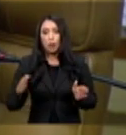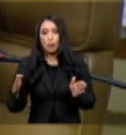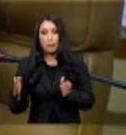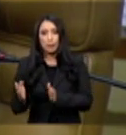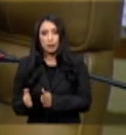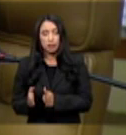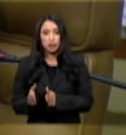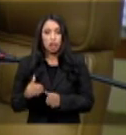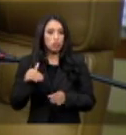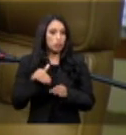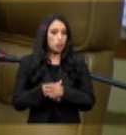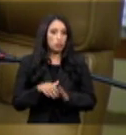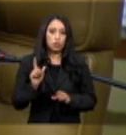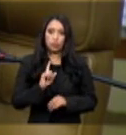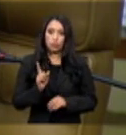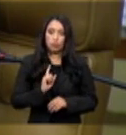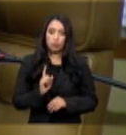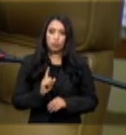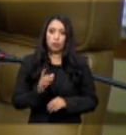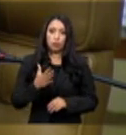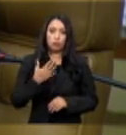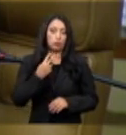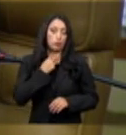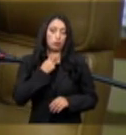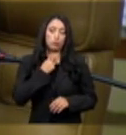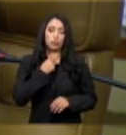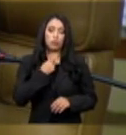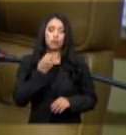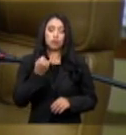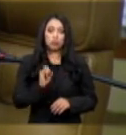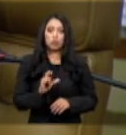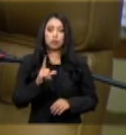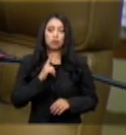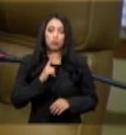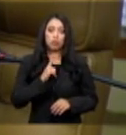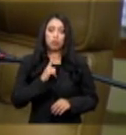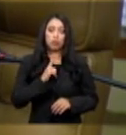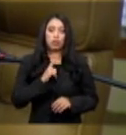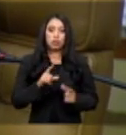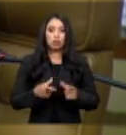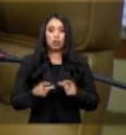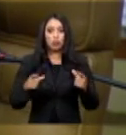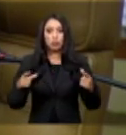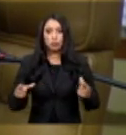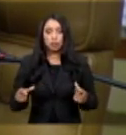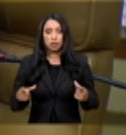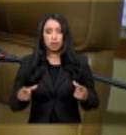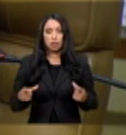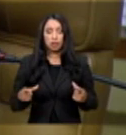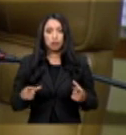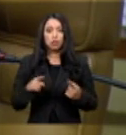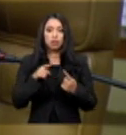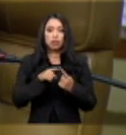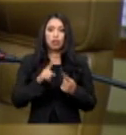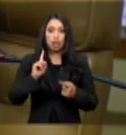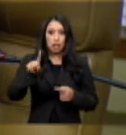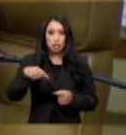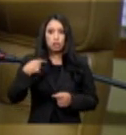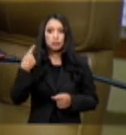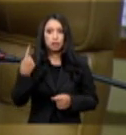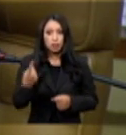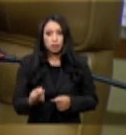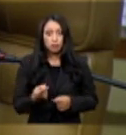eu não estou votando sobre isso, acho que não posso, e se tivesse que alargar isso, eu indicaria até adiamento, porque eu